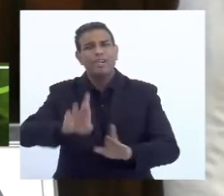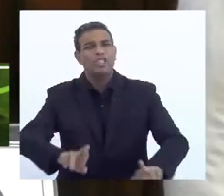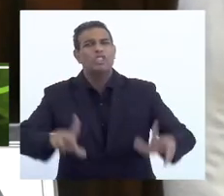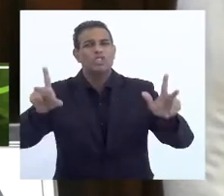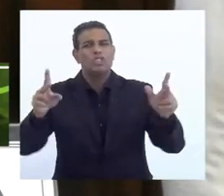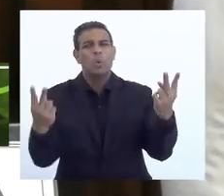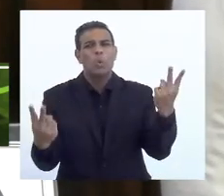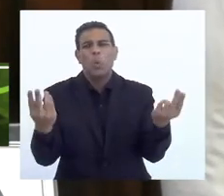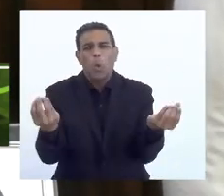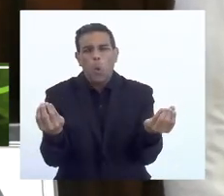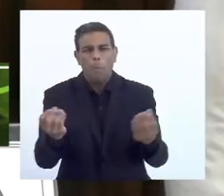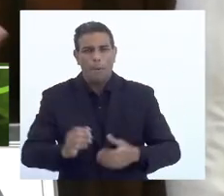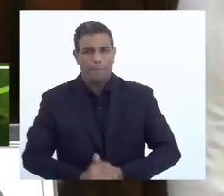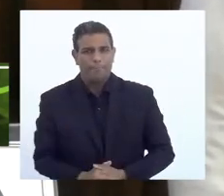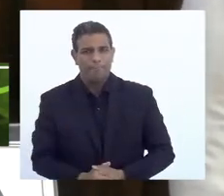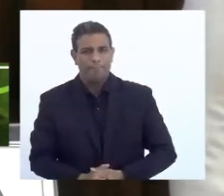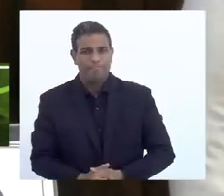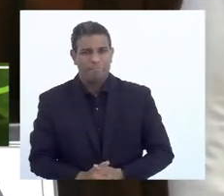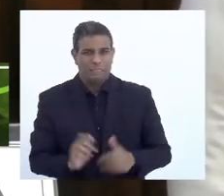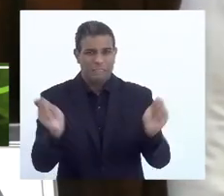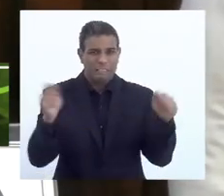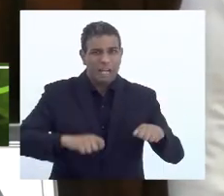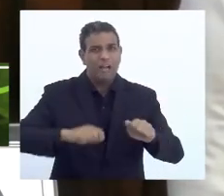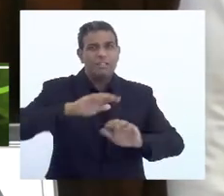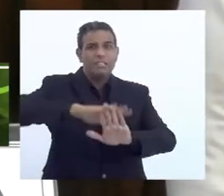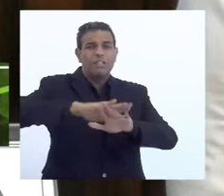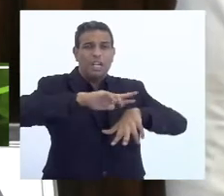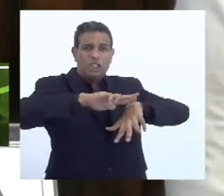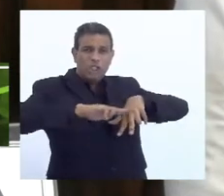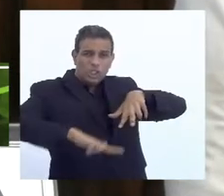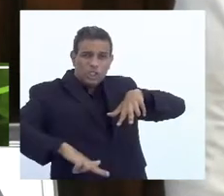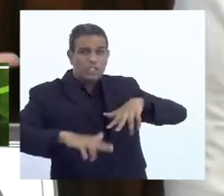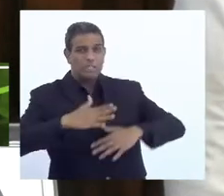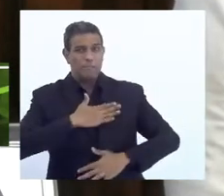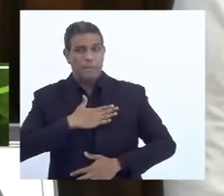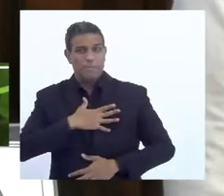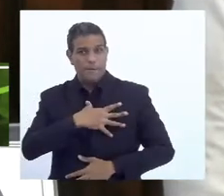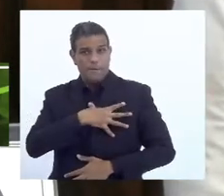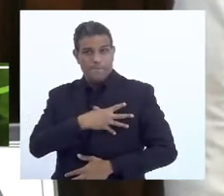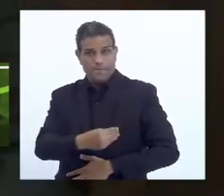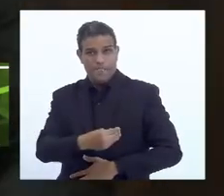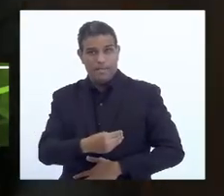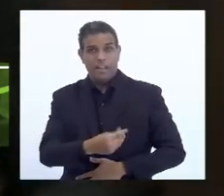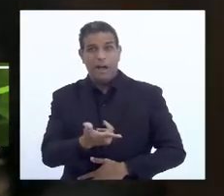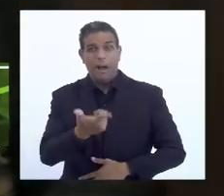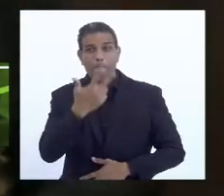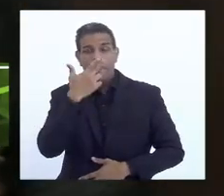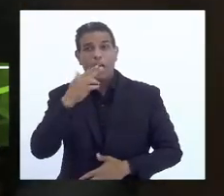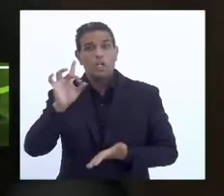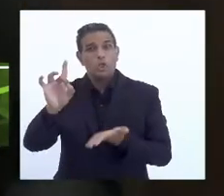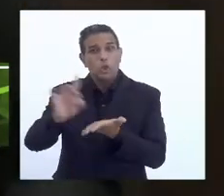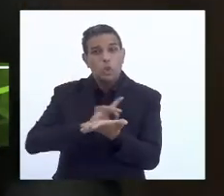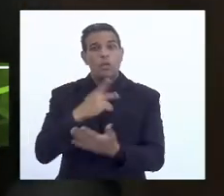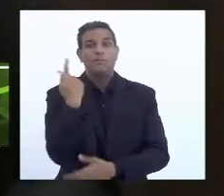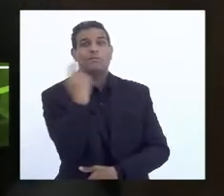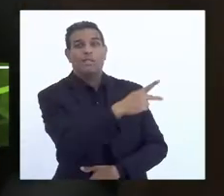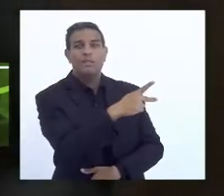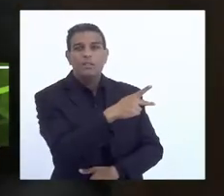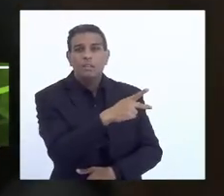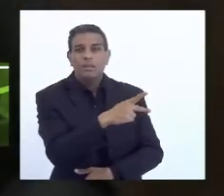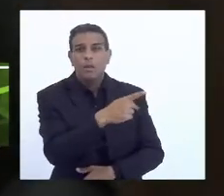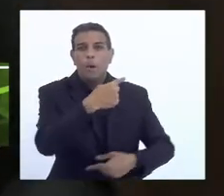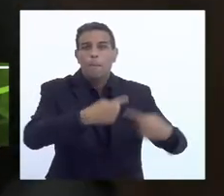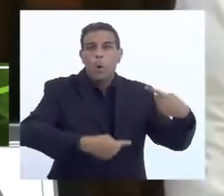diferença entre os dois? Não será a condição de gênero? Por que é a minha filha que é ameaçada? E não a filha ou o filho de